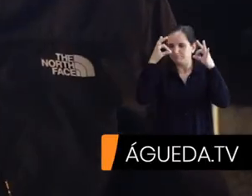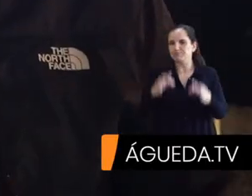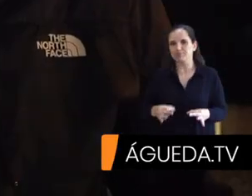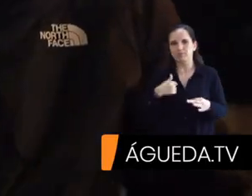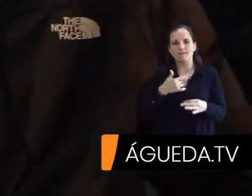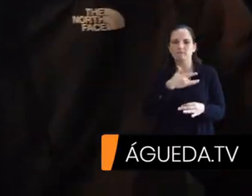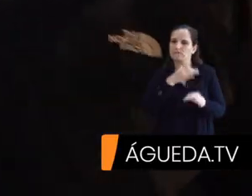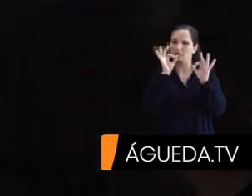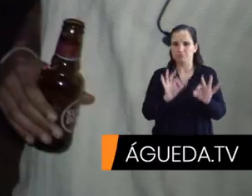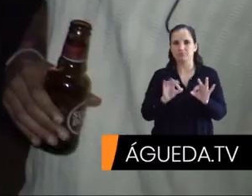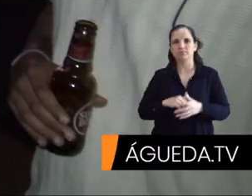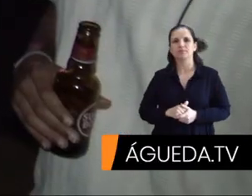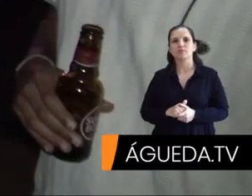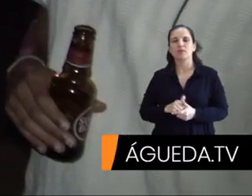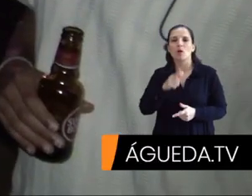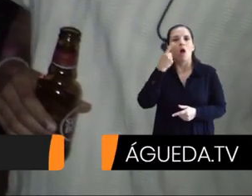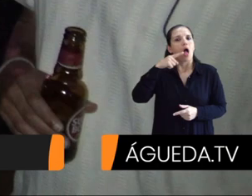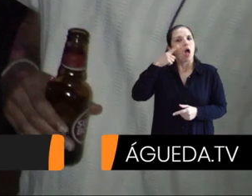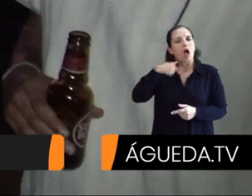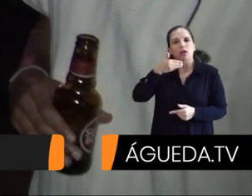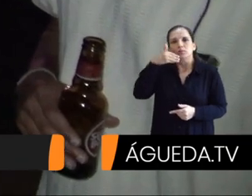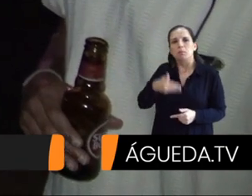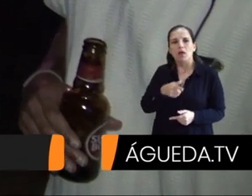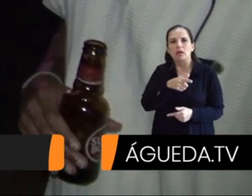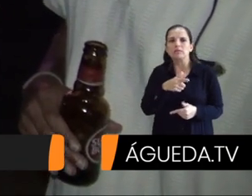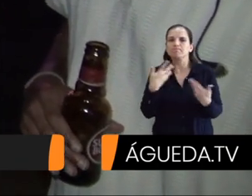ser sincero contigo, gostei mesmo muito. E é uma experiência,